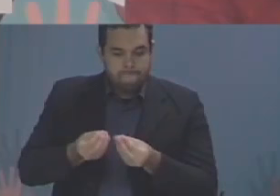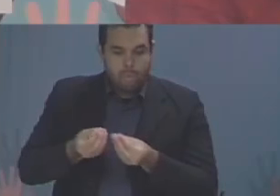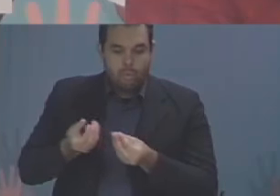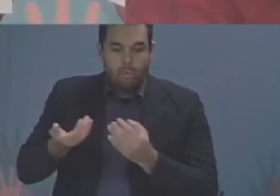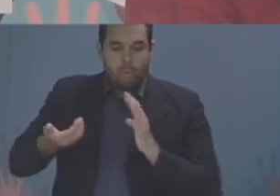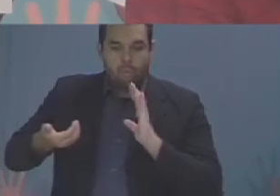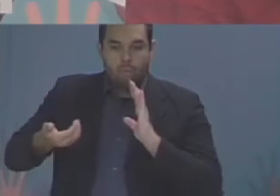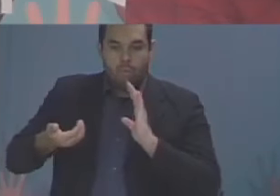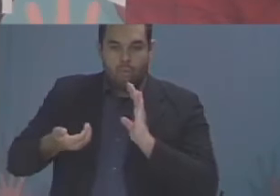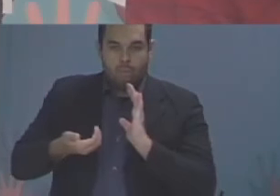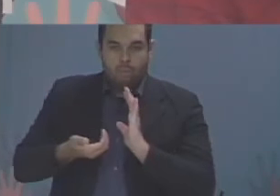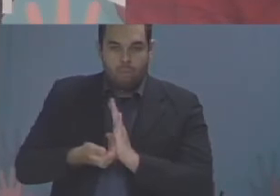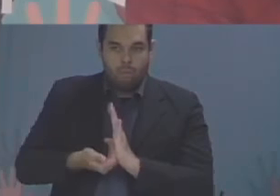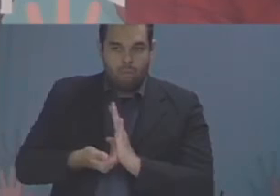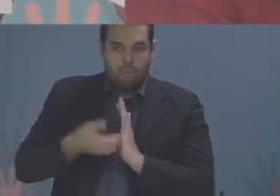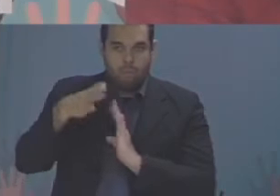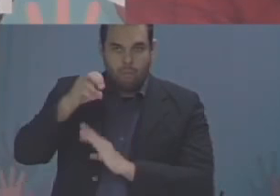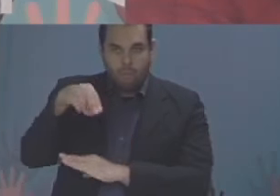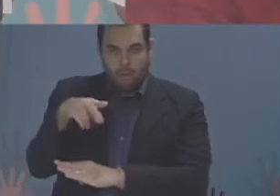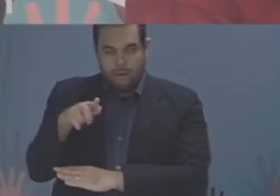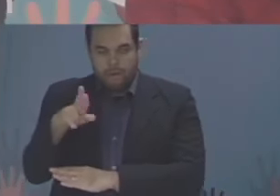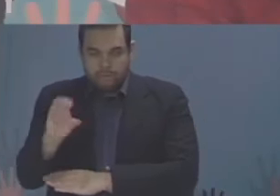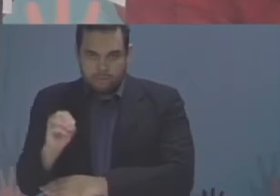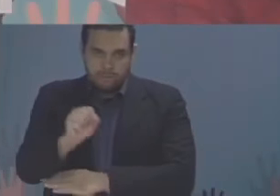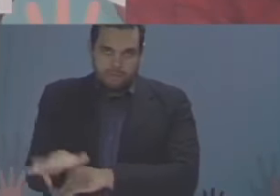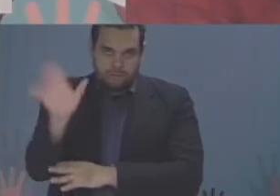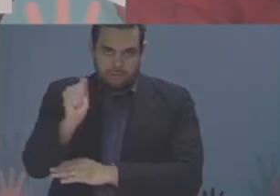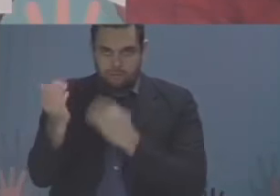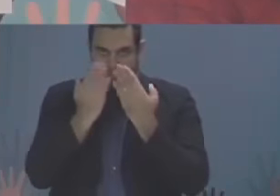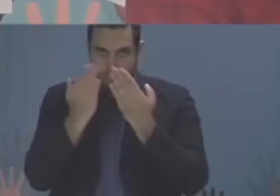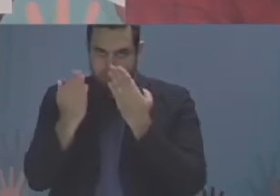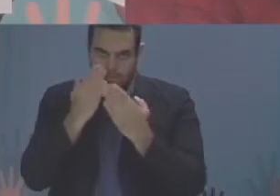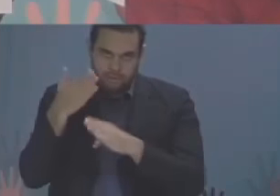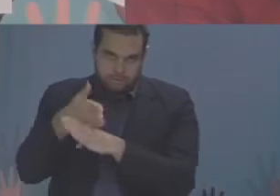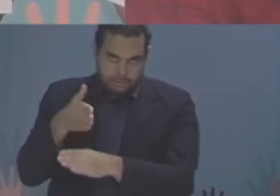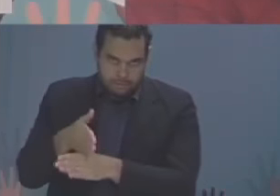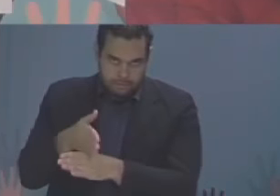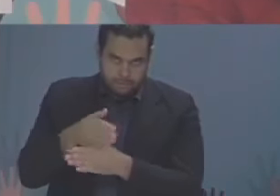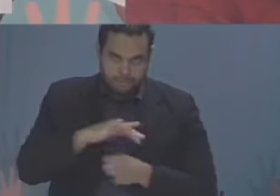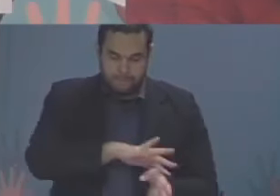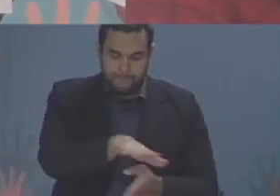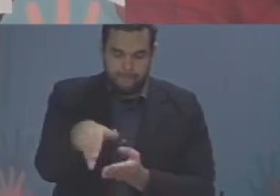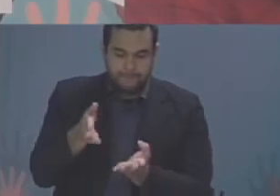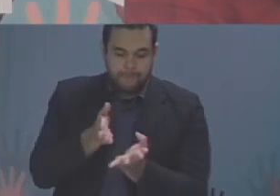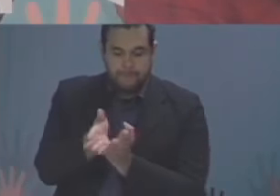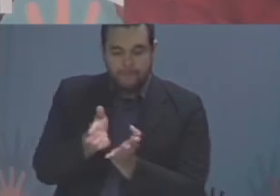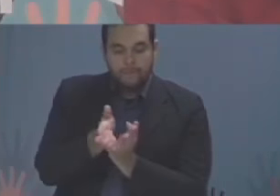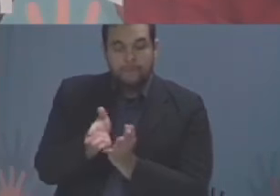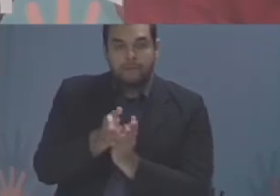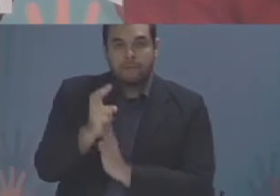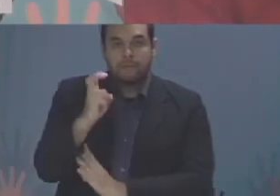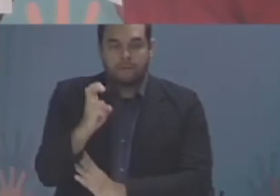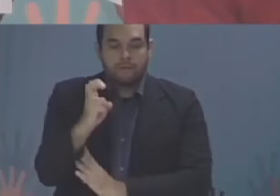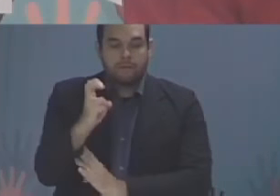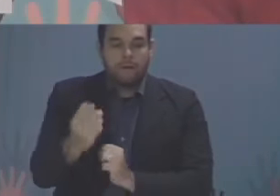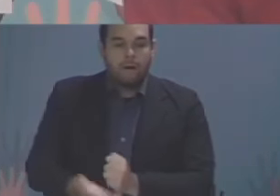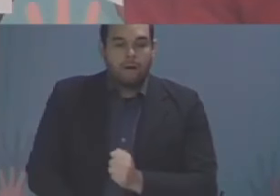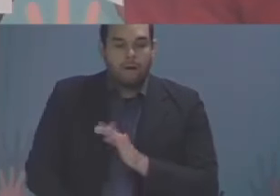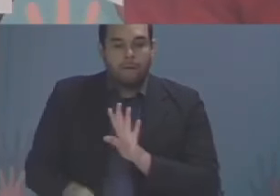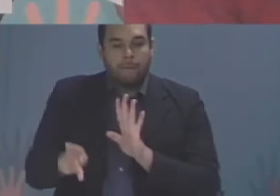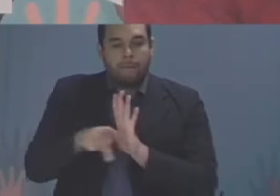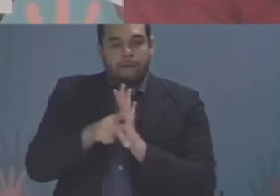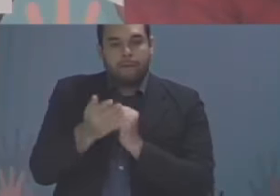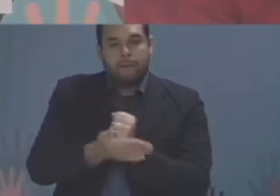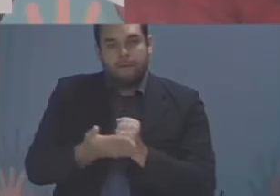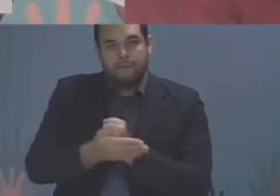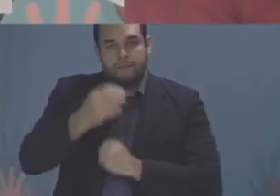Nacional de Psicologia. O último item é uma psicologia calcada nos direitos humanos, né, que nós chamamos de